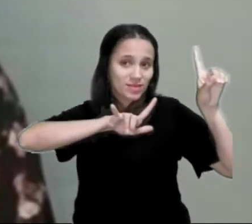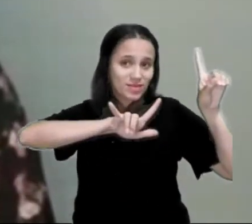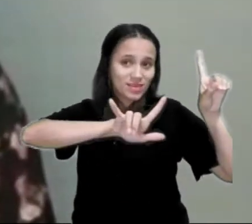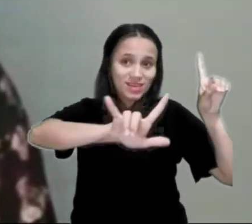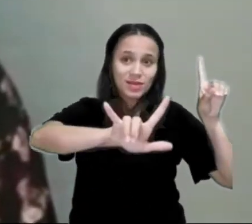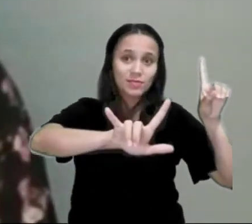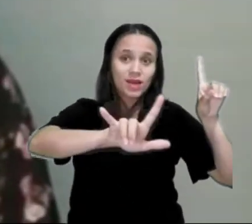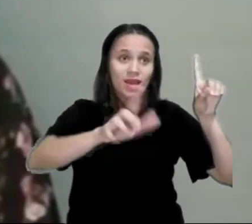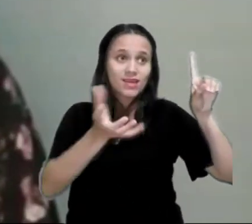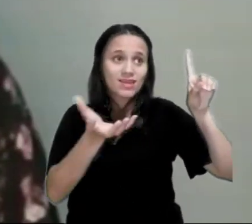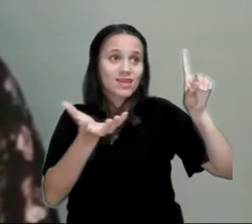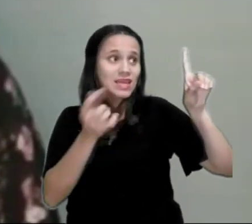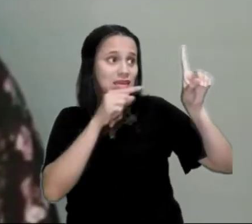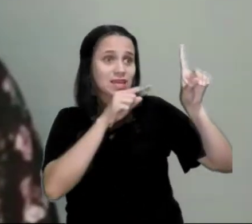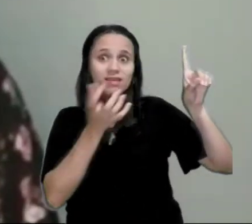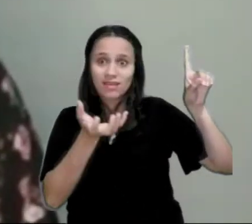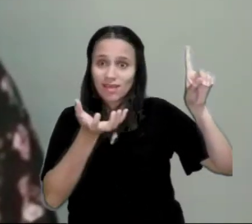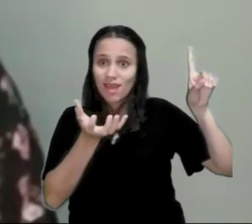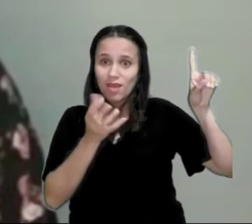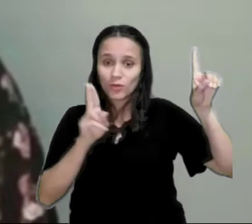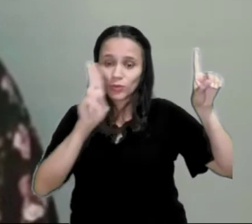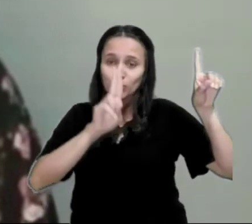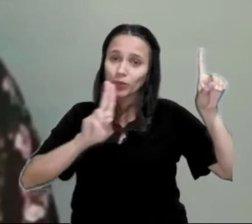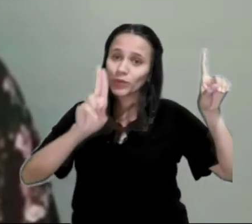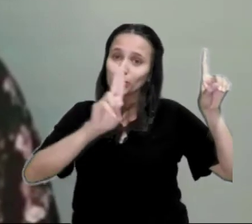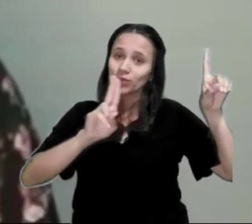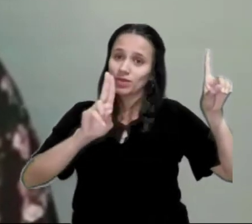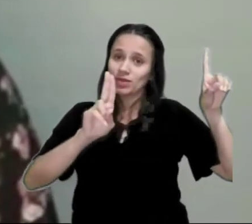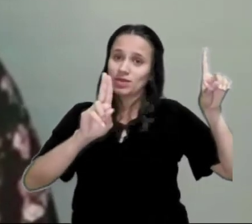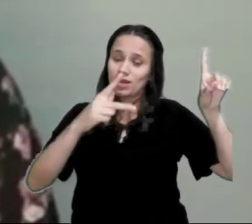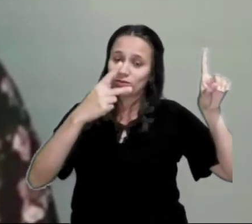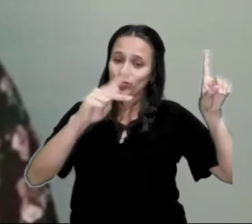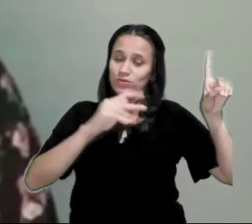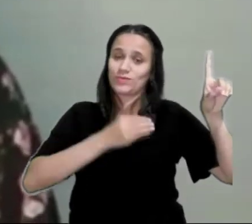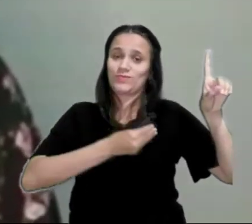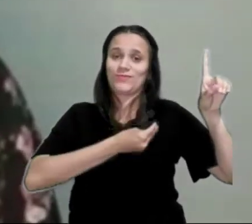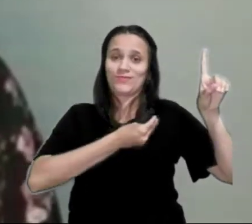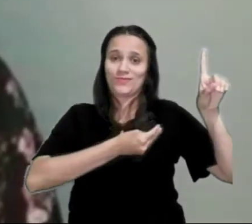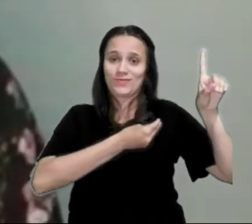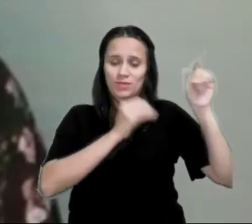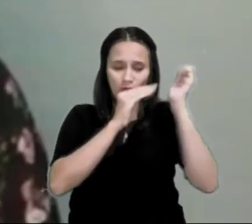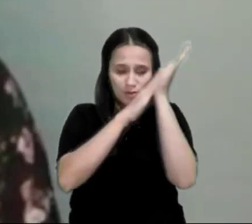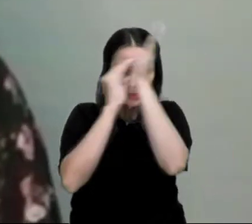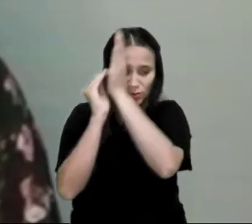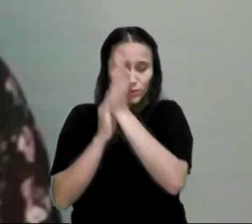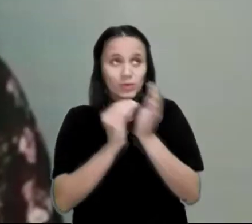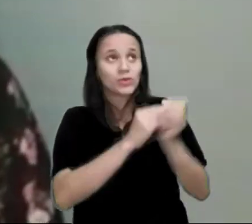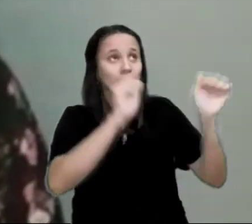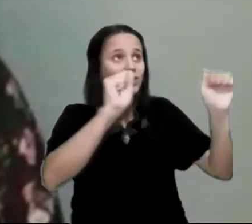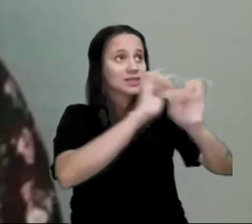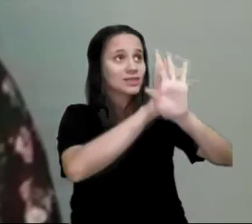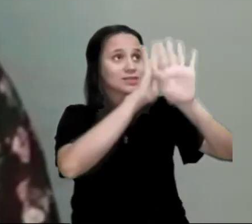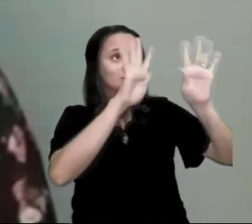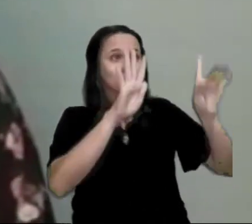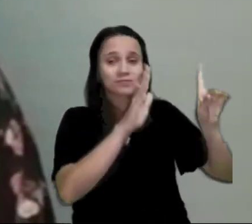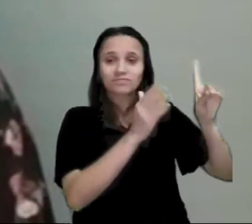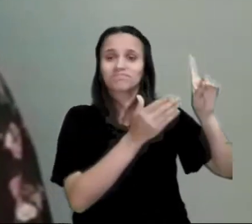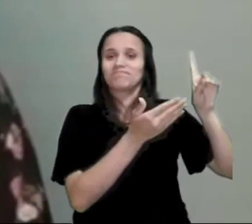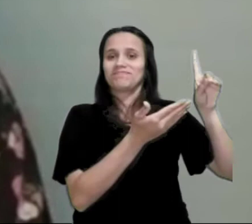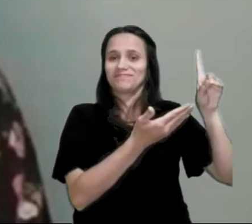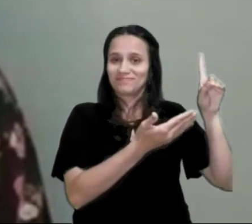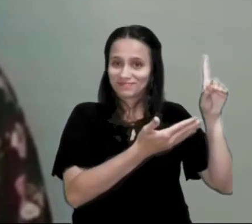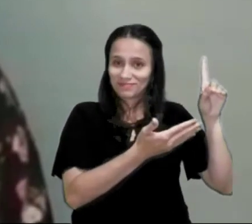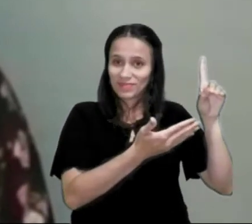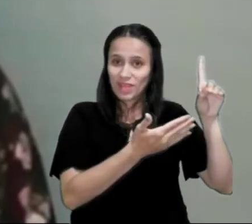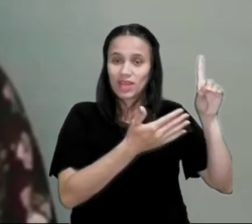ama e ele te ama e ele quer nos usar para o louvor da sua glória. Ele quer nos usar como um vaso